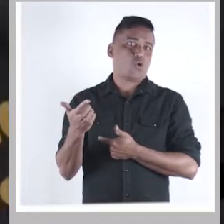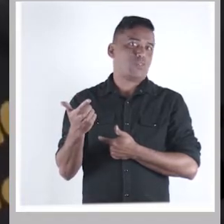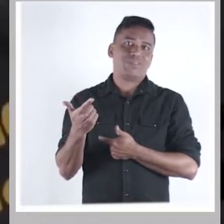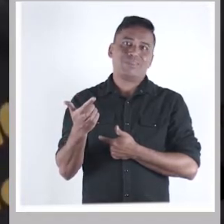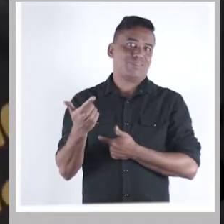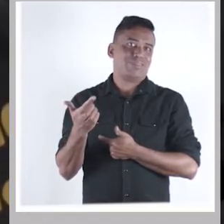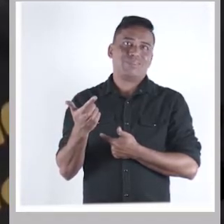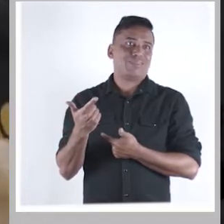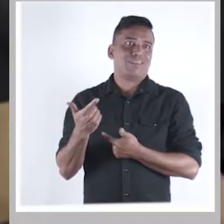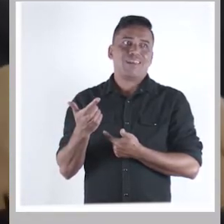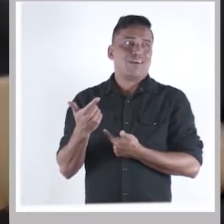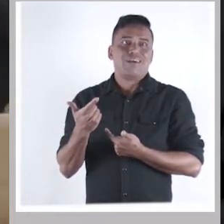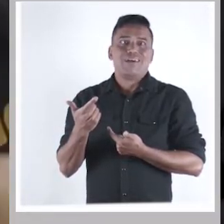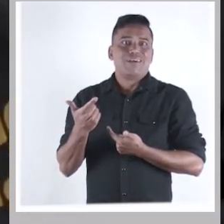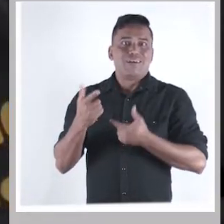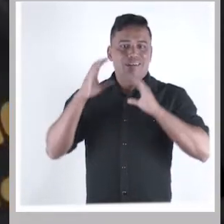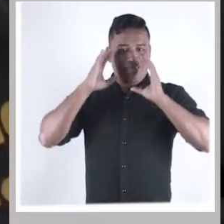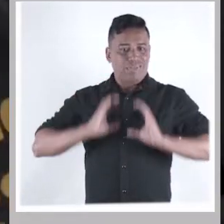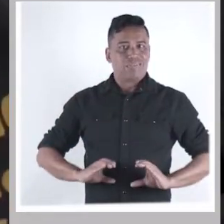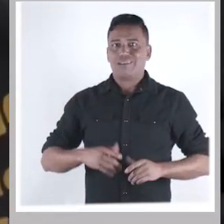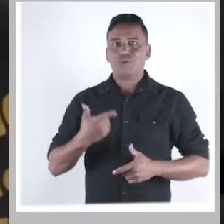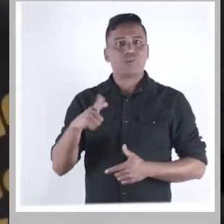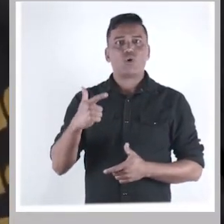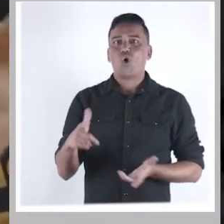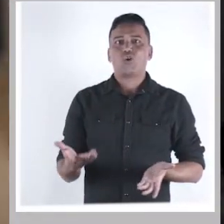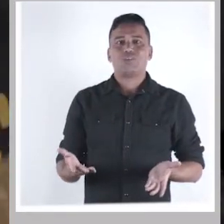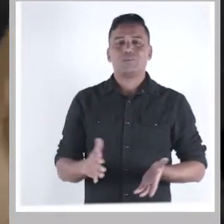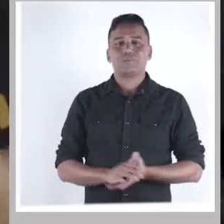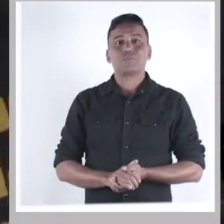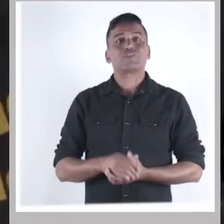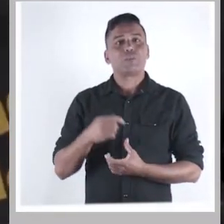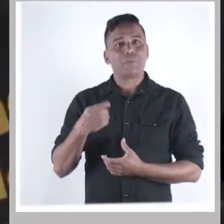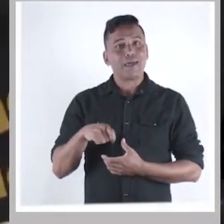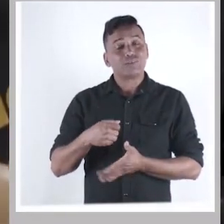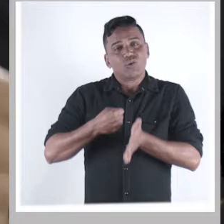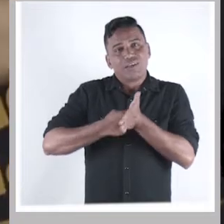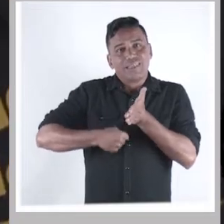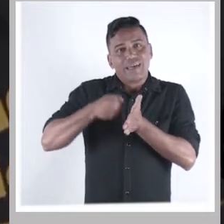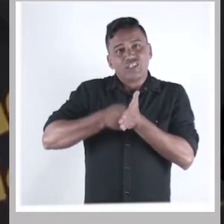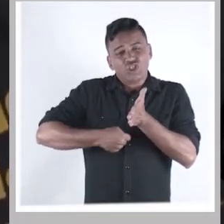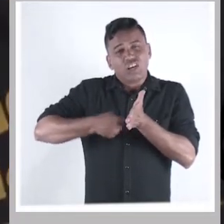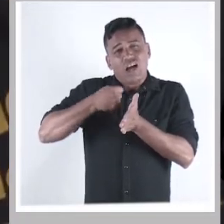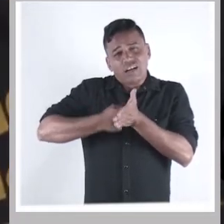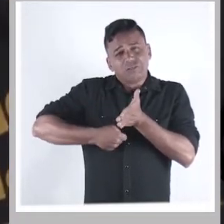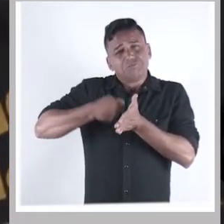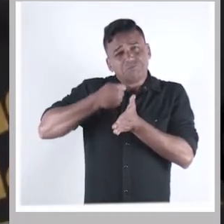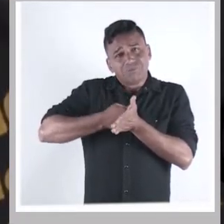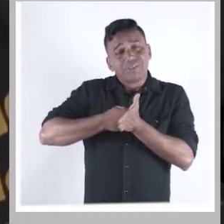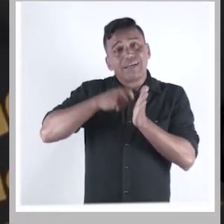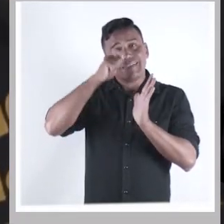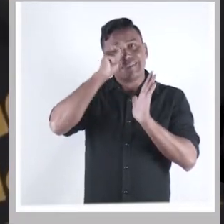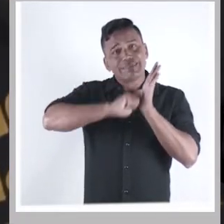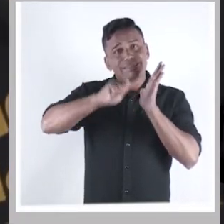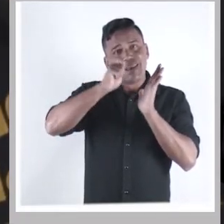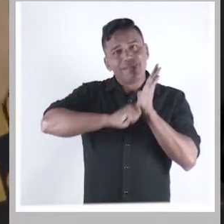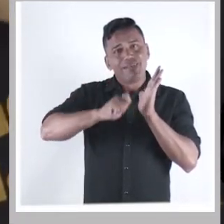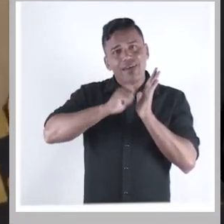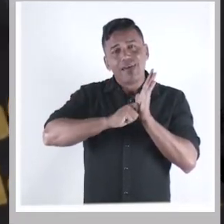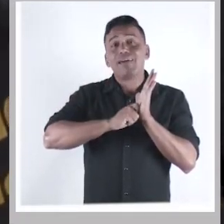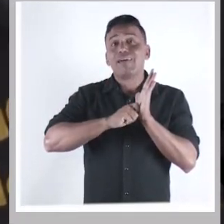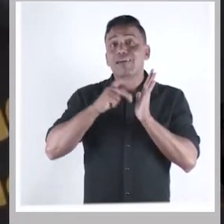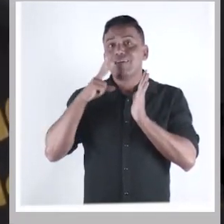tem outro exercício a não ser esse. Agora, eu penso que eu preciso me dedicar